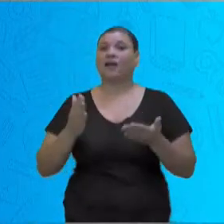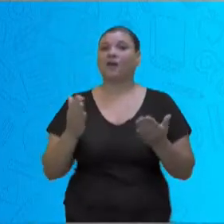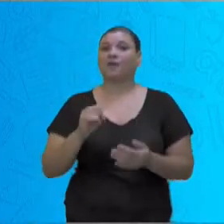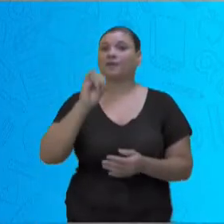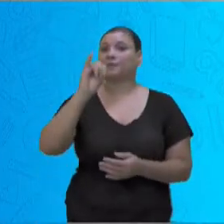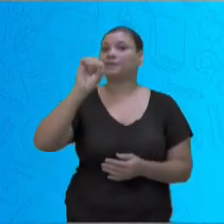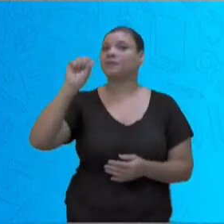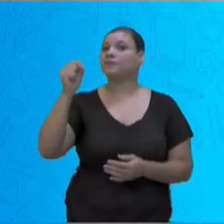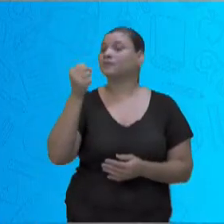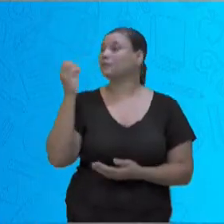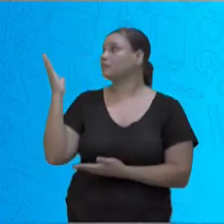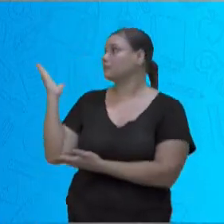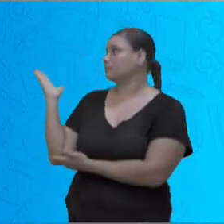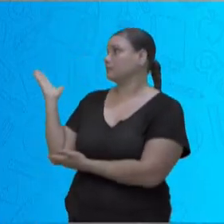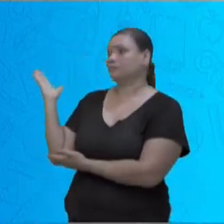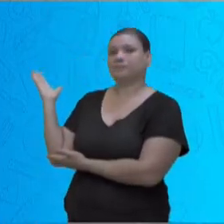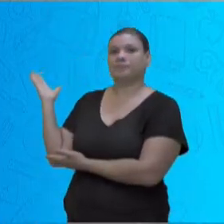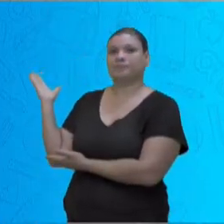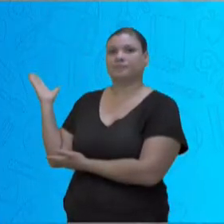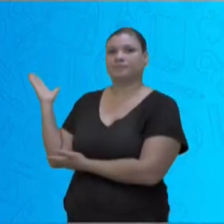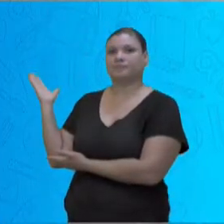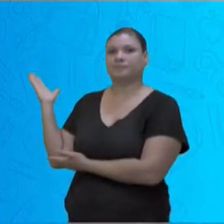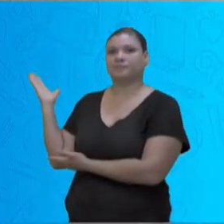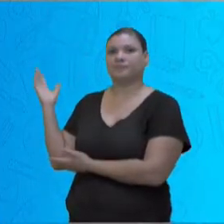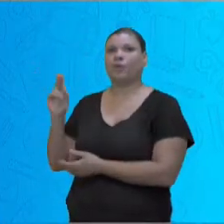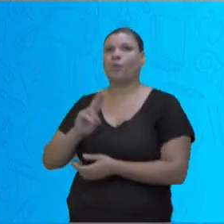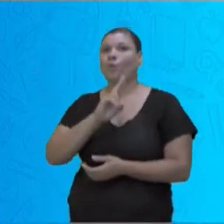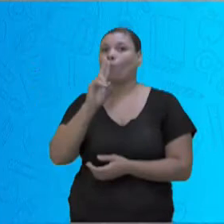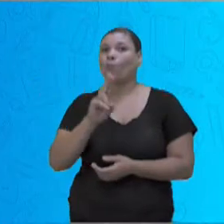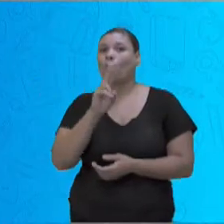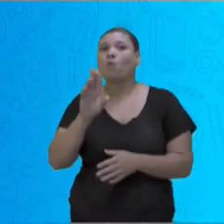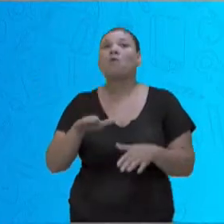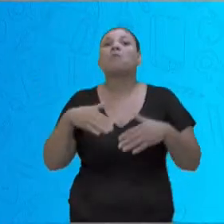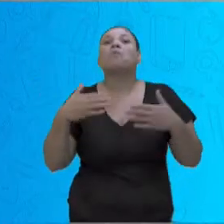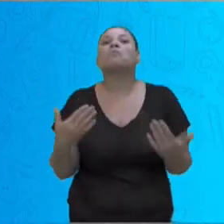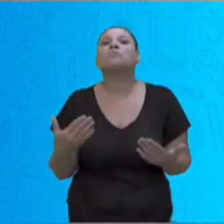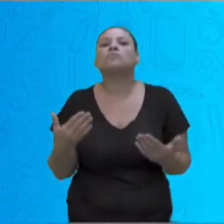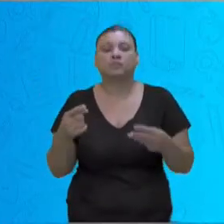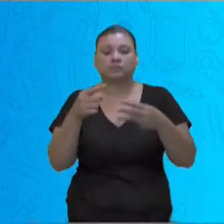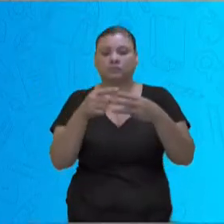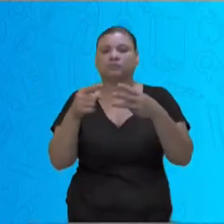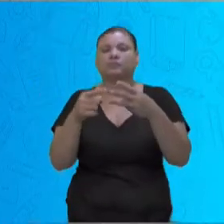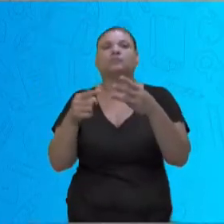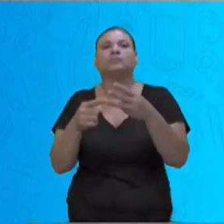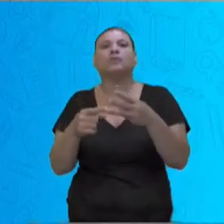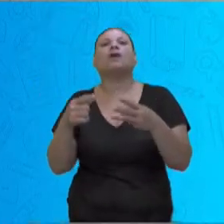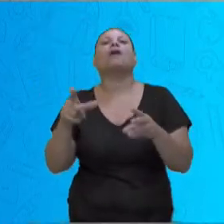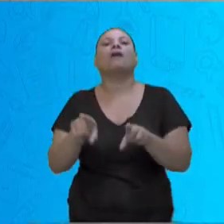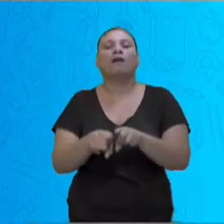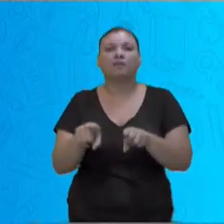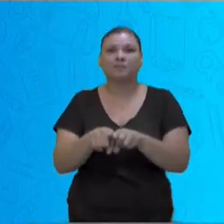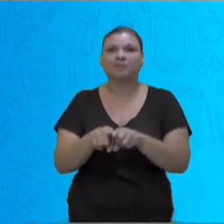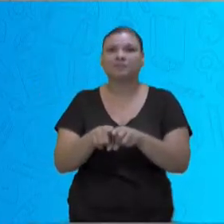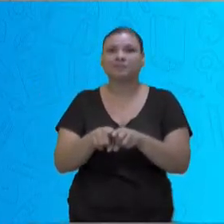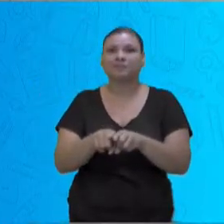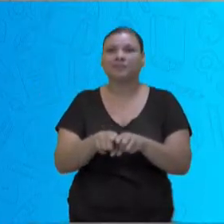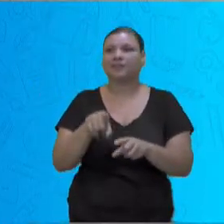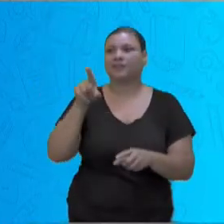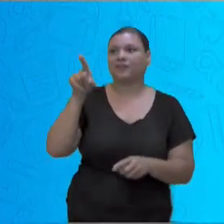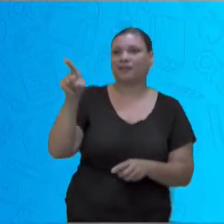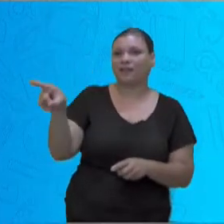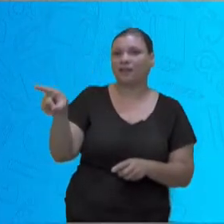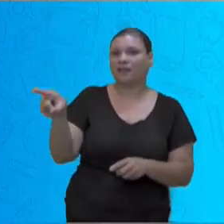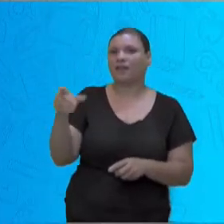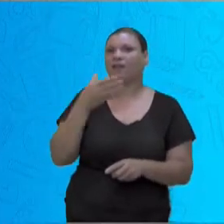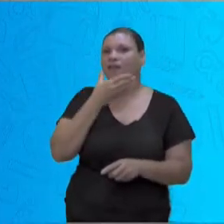gente usa para he, que é ele, she, que é ela, e it,